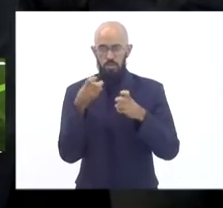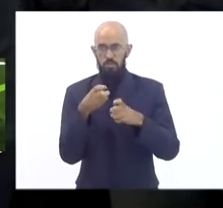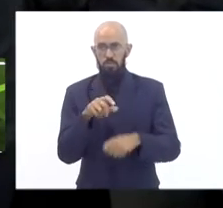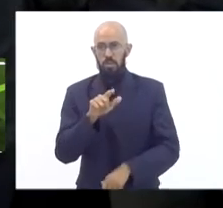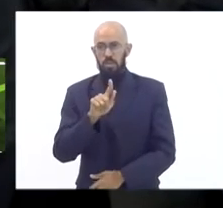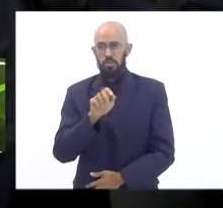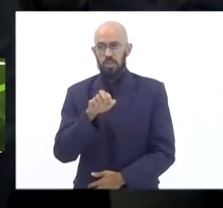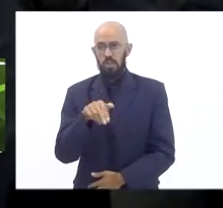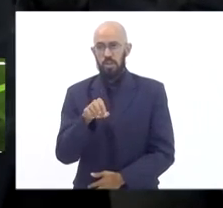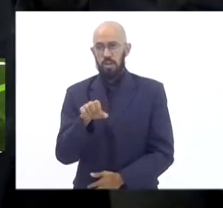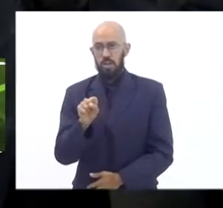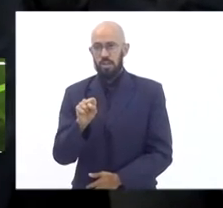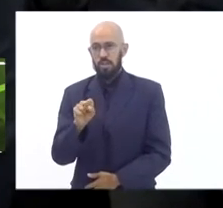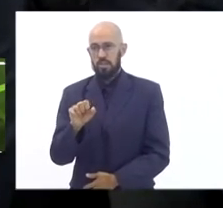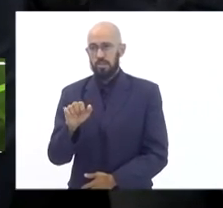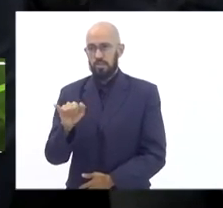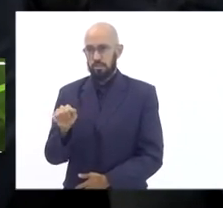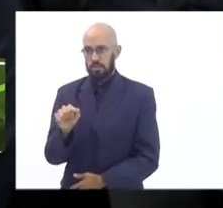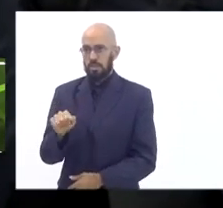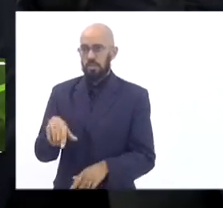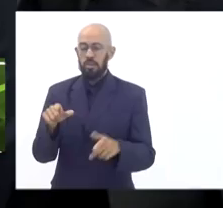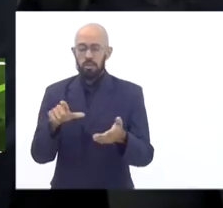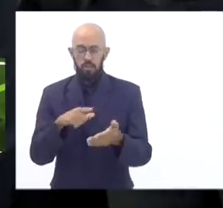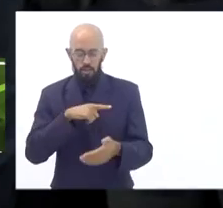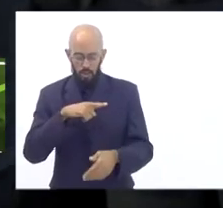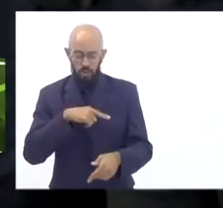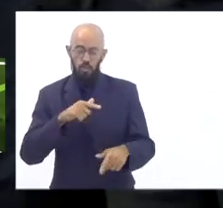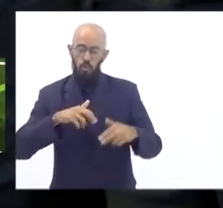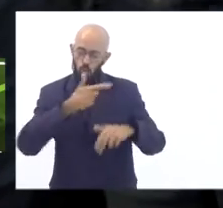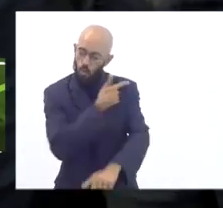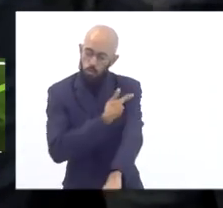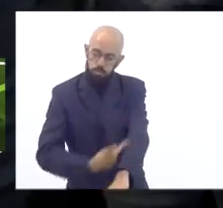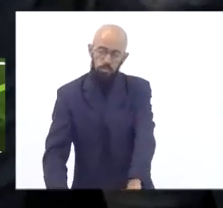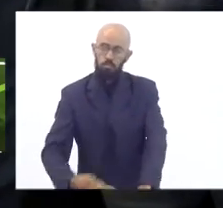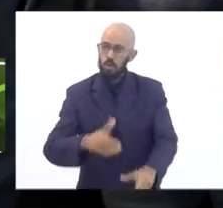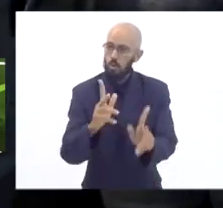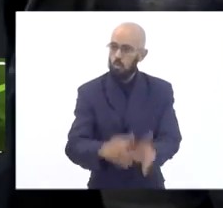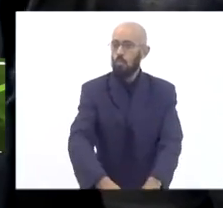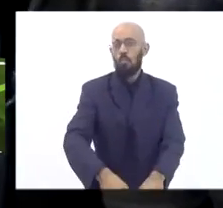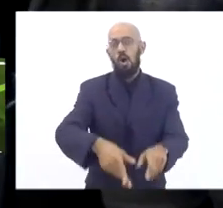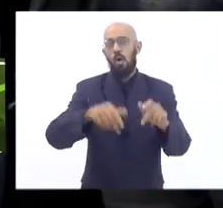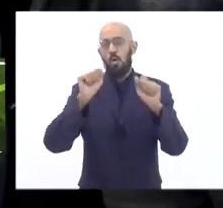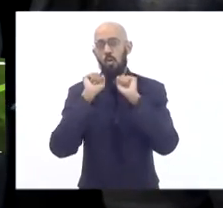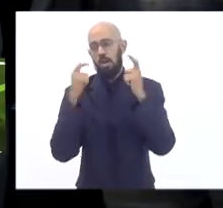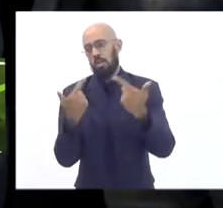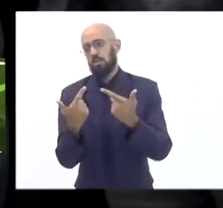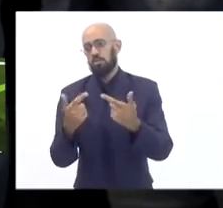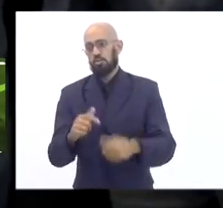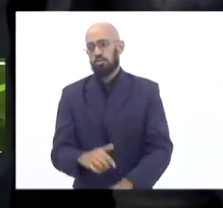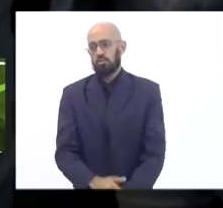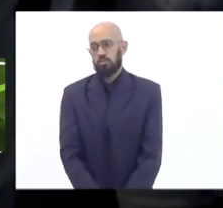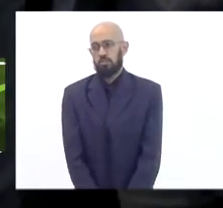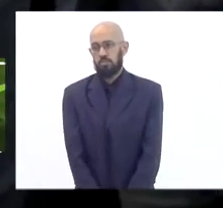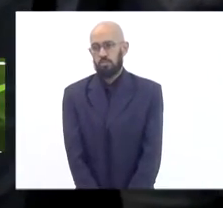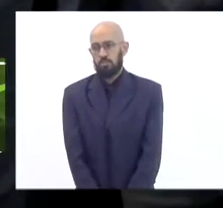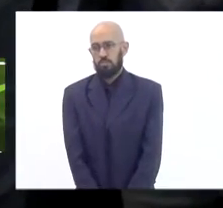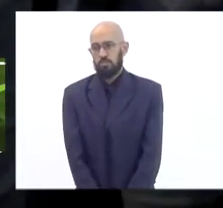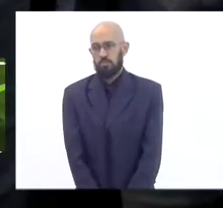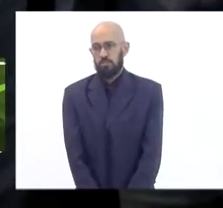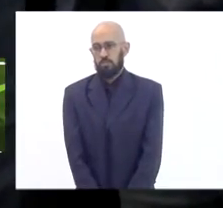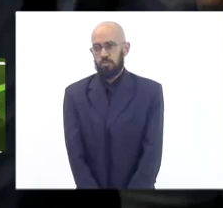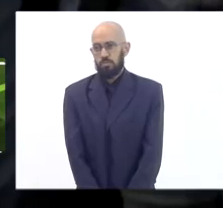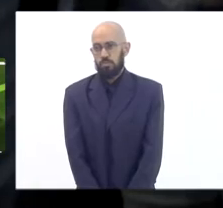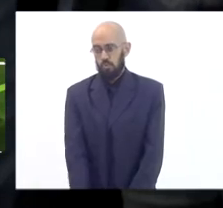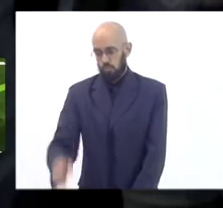o mesmo comportamento desrespeitoso, desidioso com o Parlamento Fluminense. O